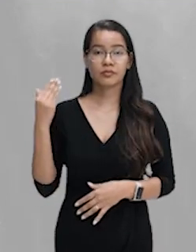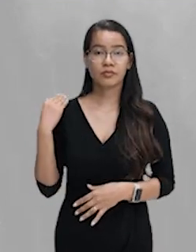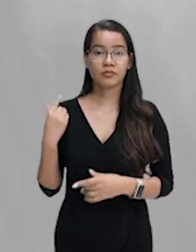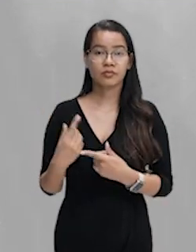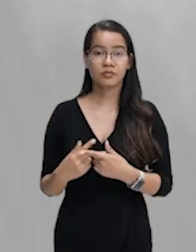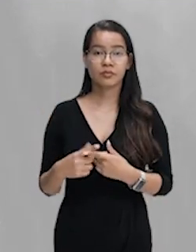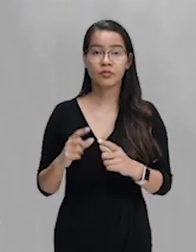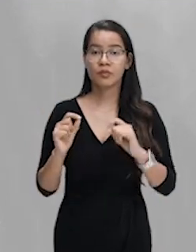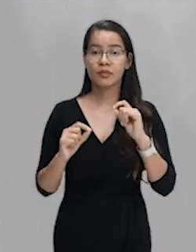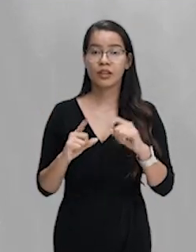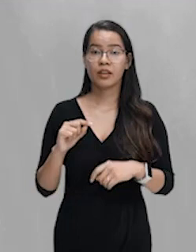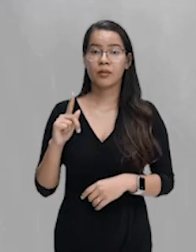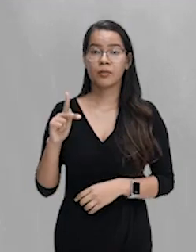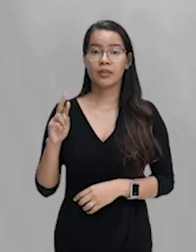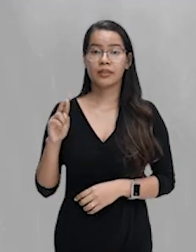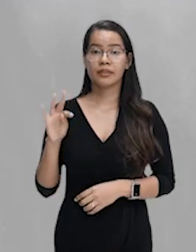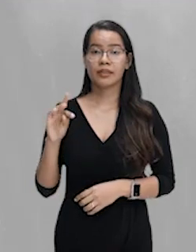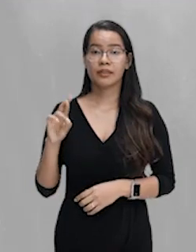é o